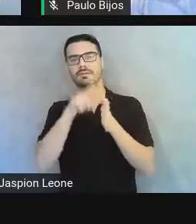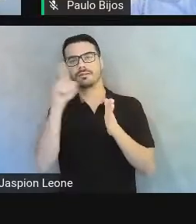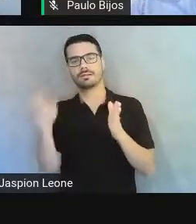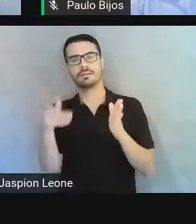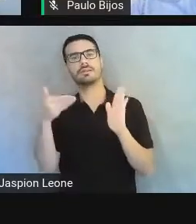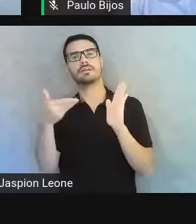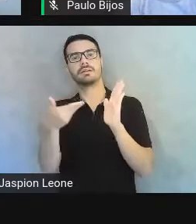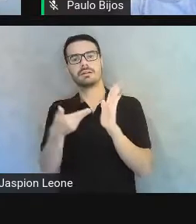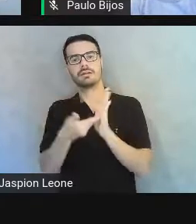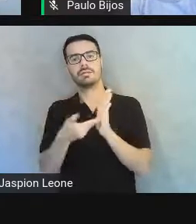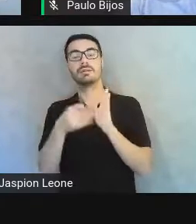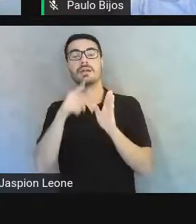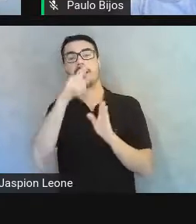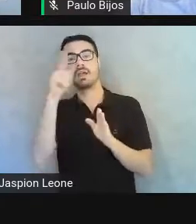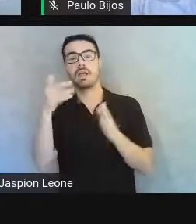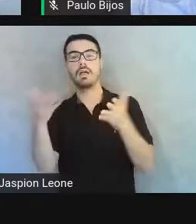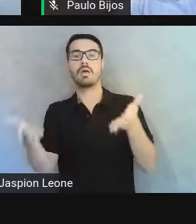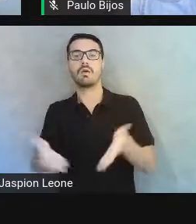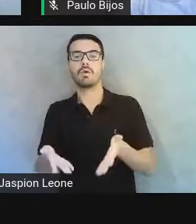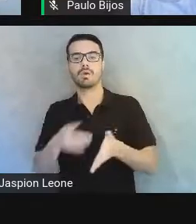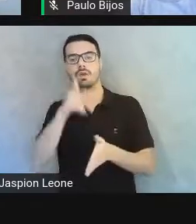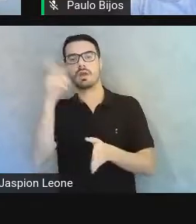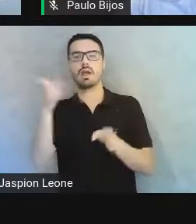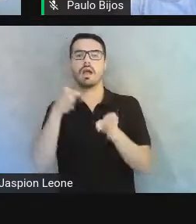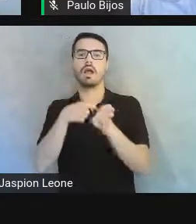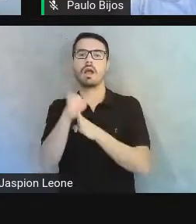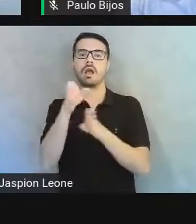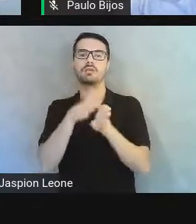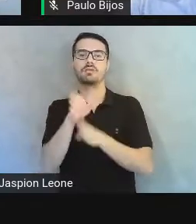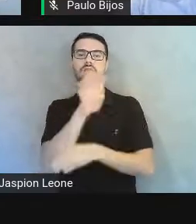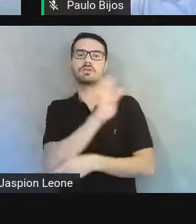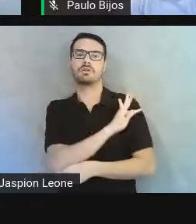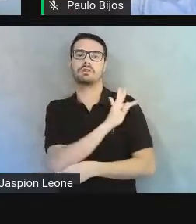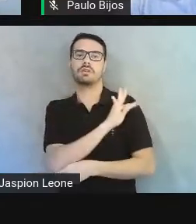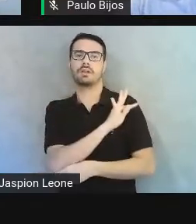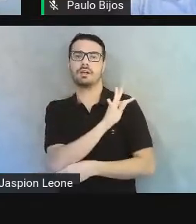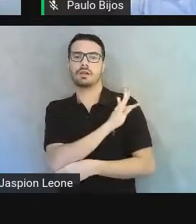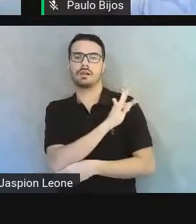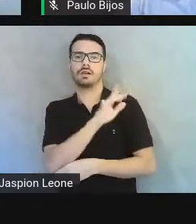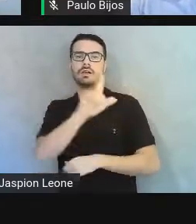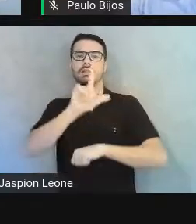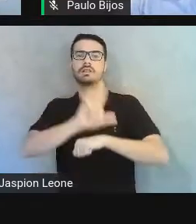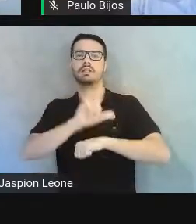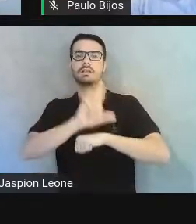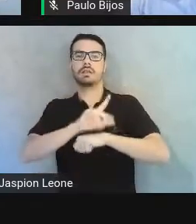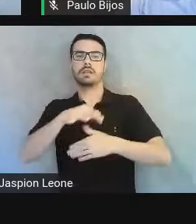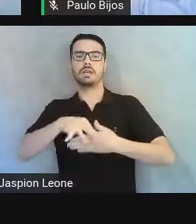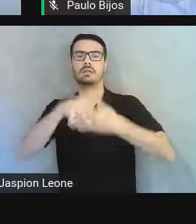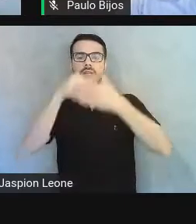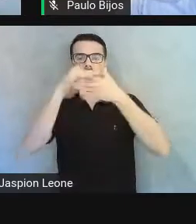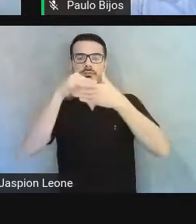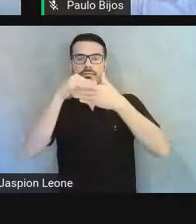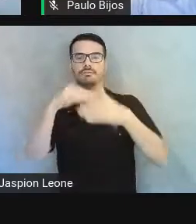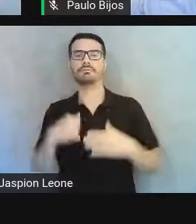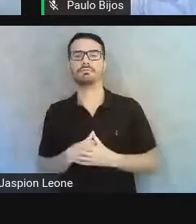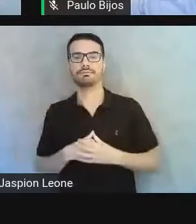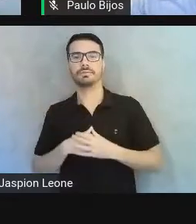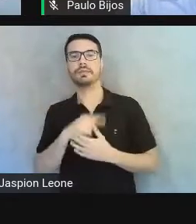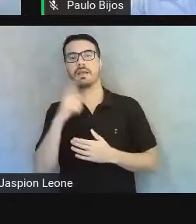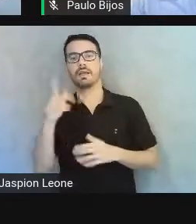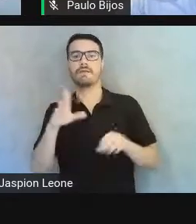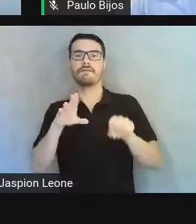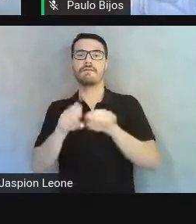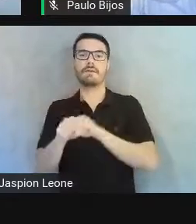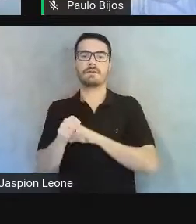na função de assessora técnica da liderança da oposição. Ela tem formação em farmácia e